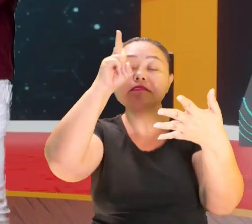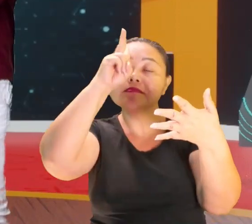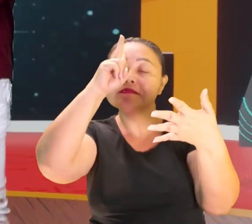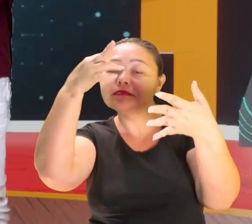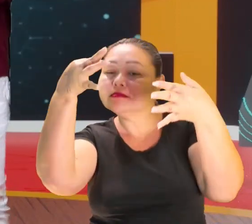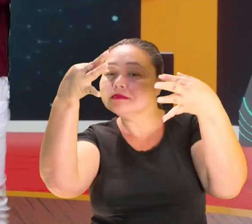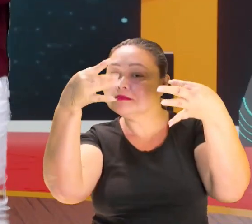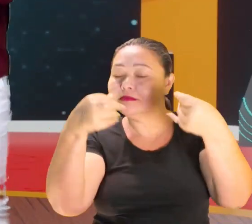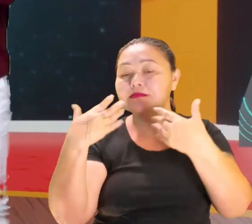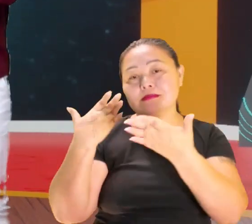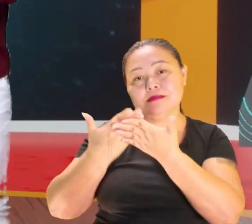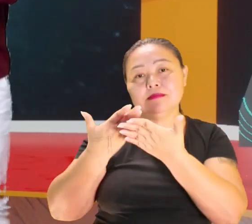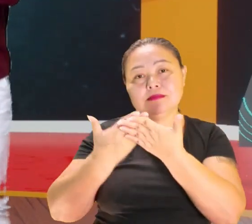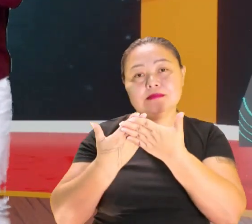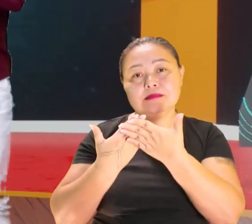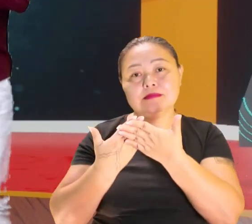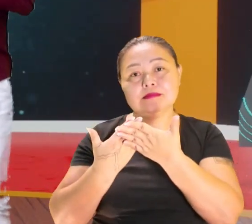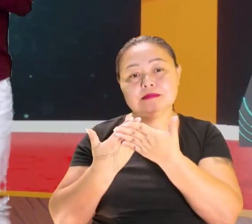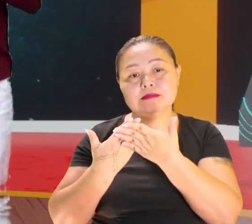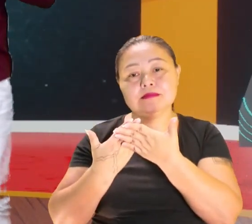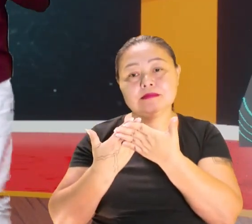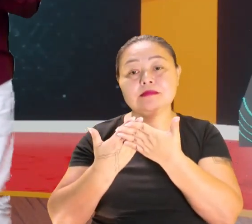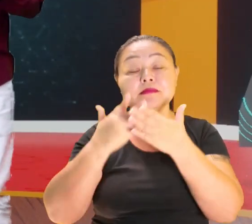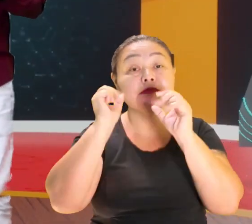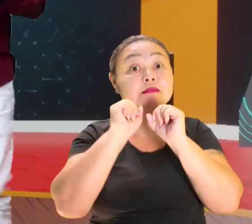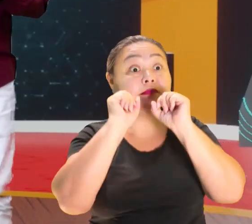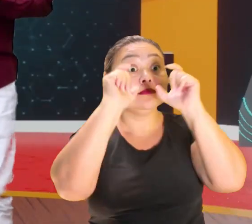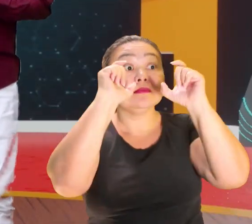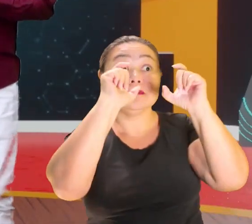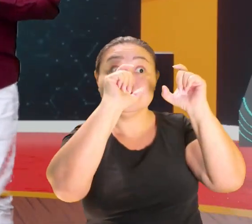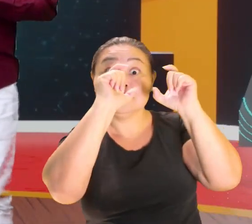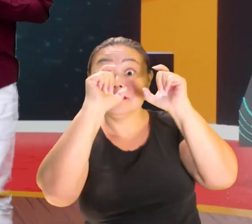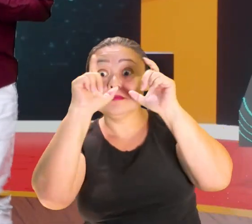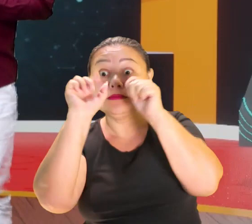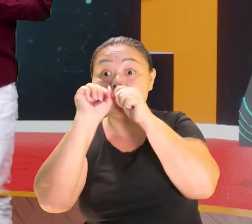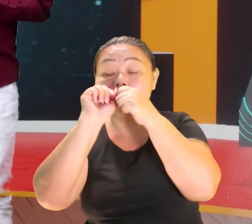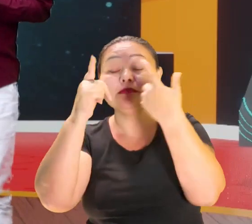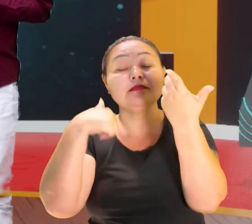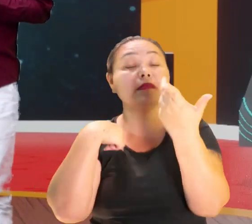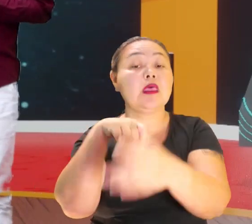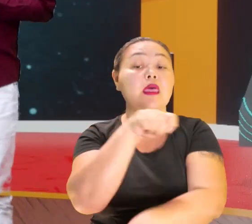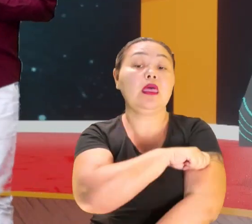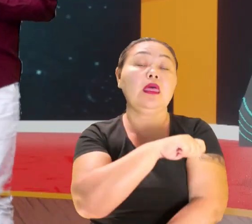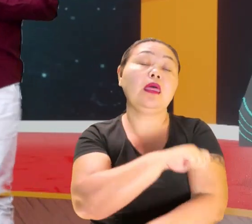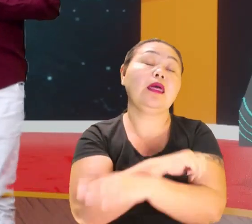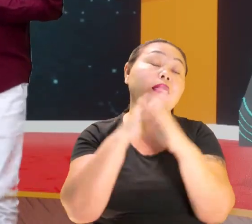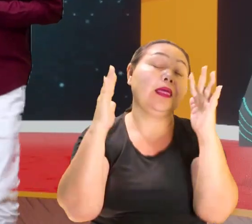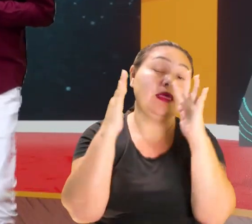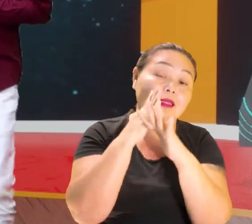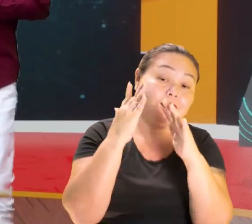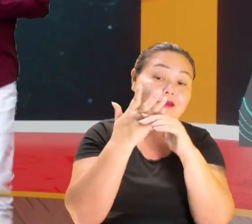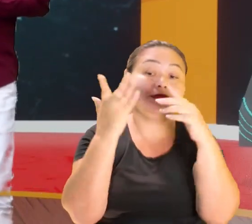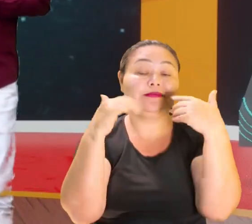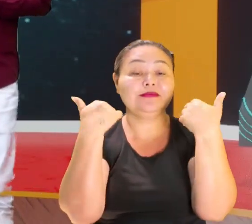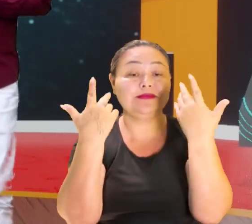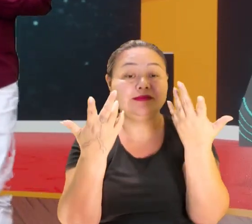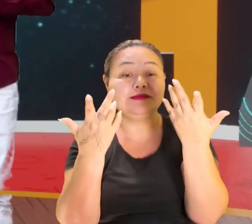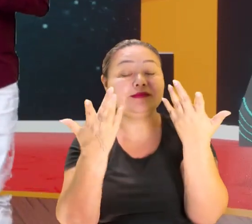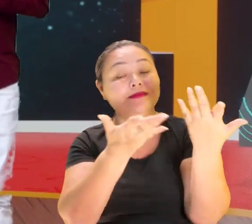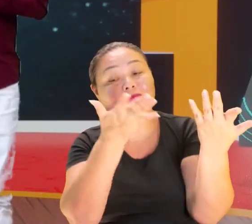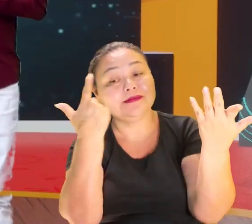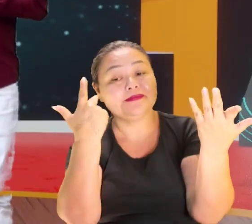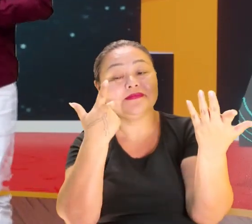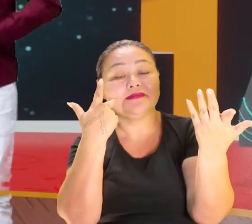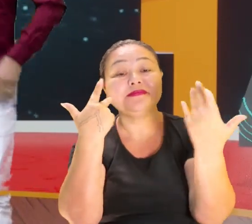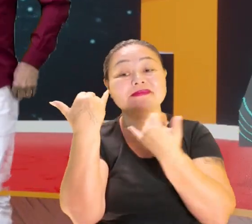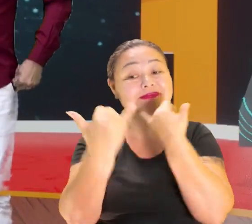dos detalhes da aula, de ser atento, de não ser um aluno distraído. Falar nisso,